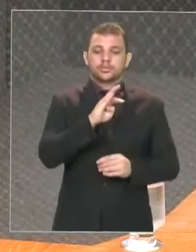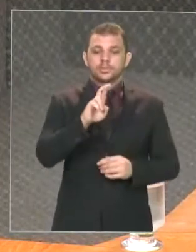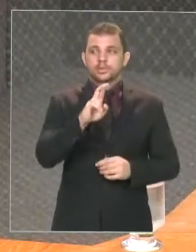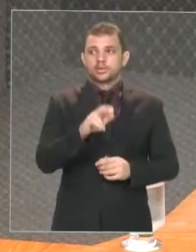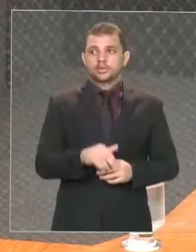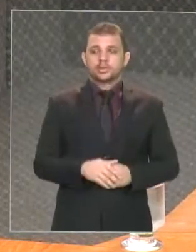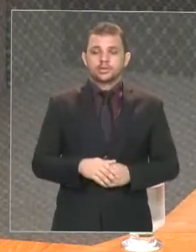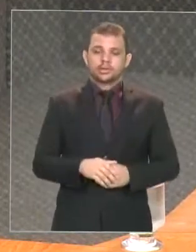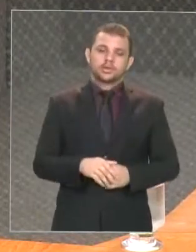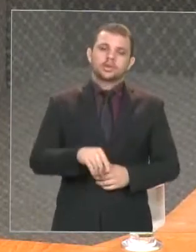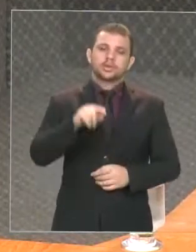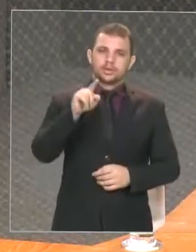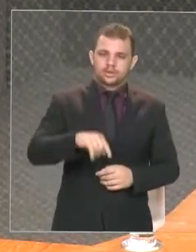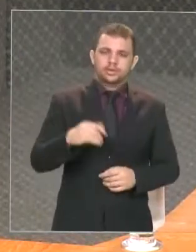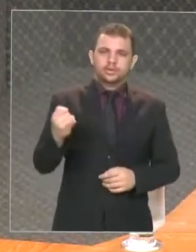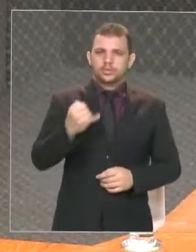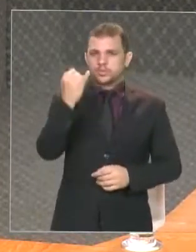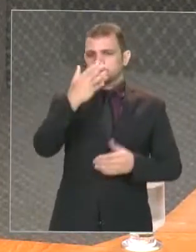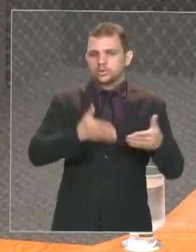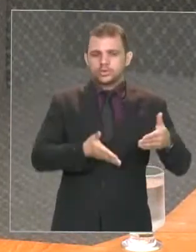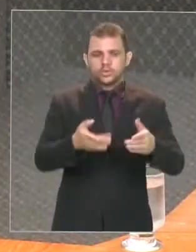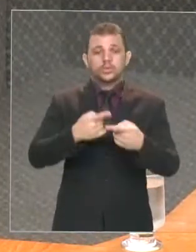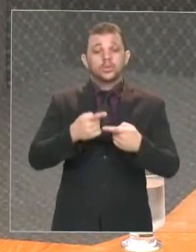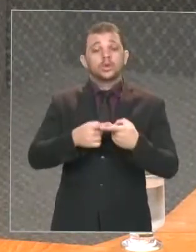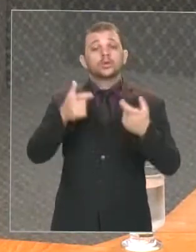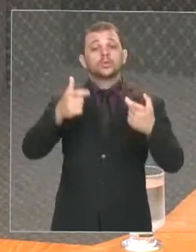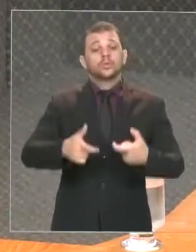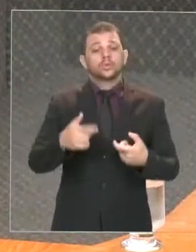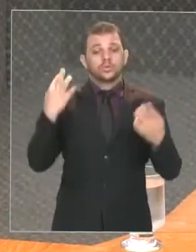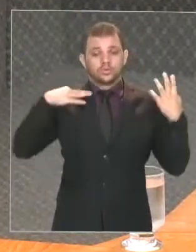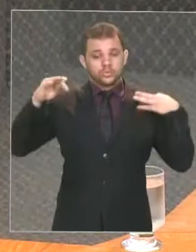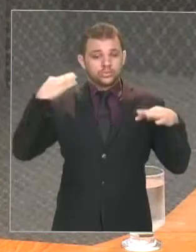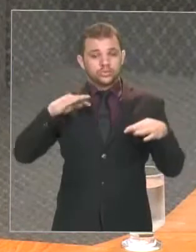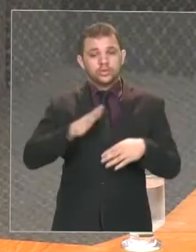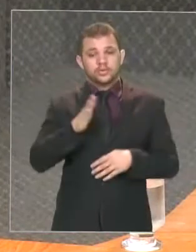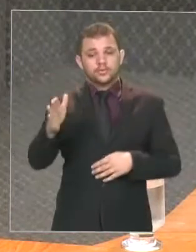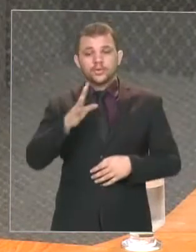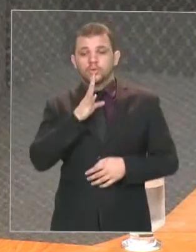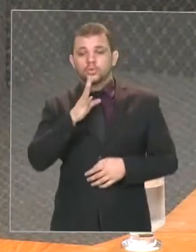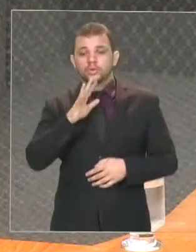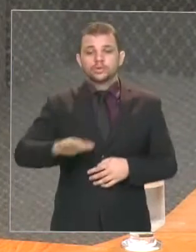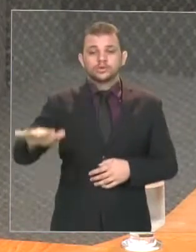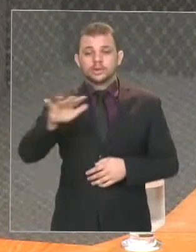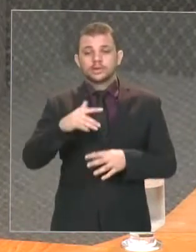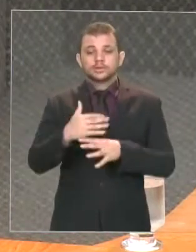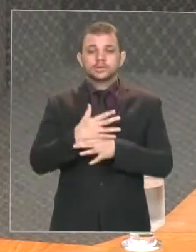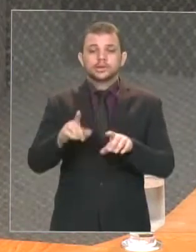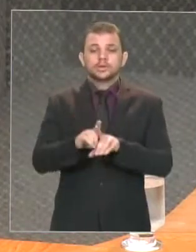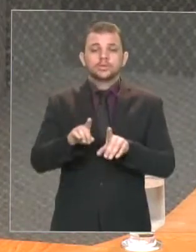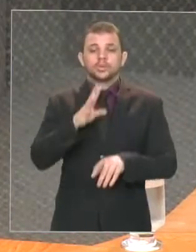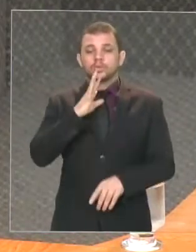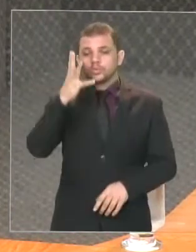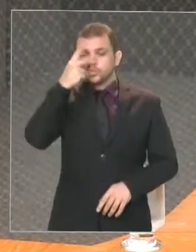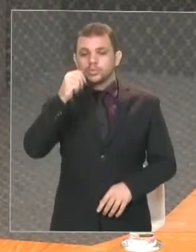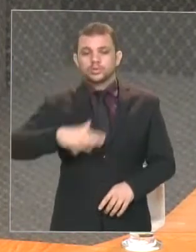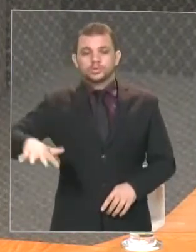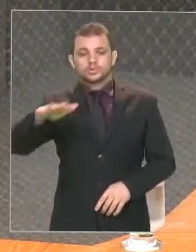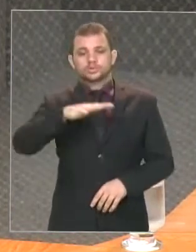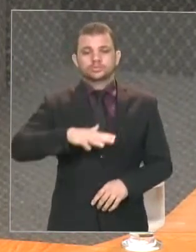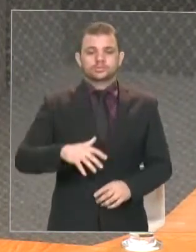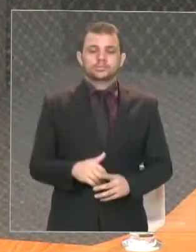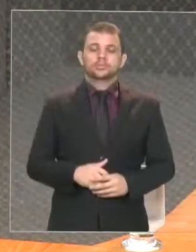uma importante, porque é ali onde os turistas vêm conhecer a cidade, conhecer suas belezas naturais. Então, e